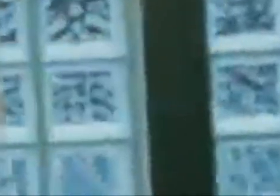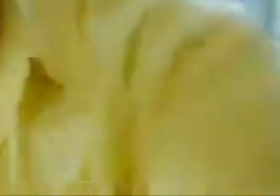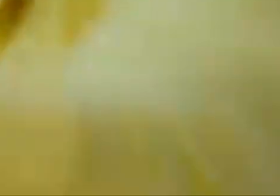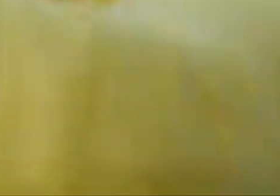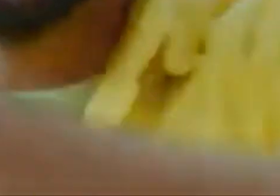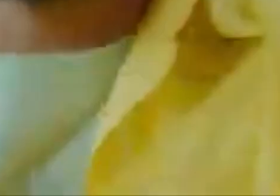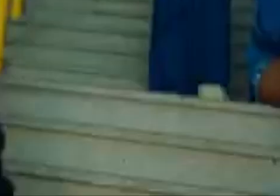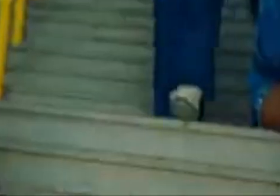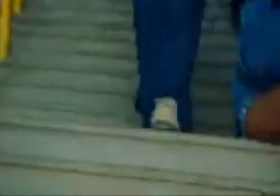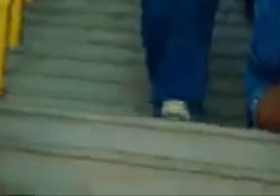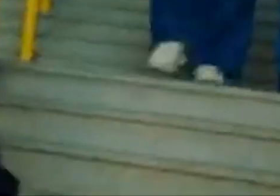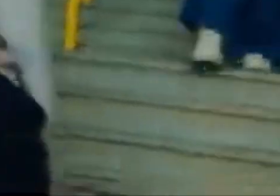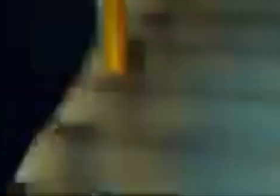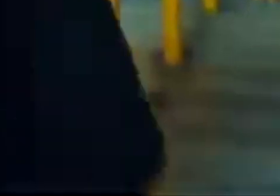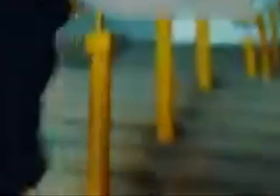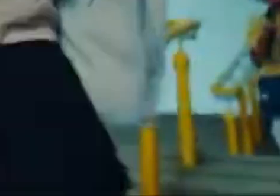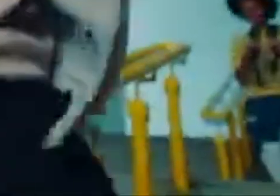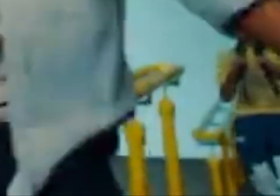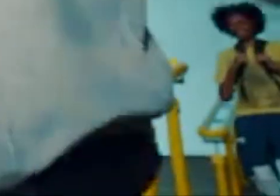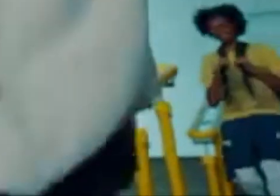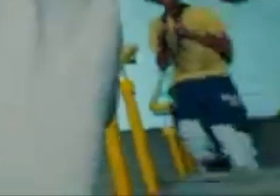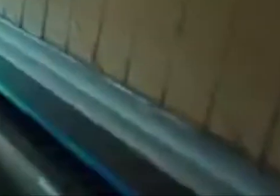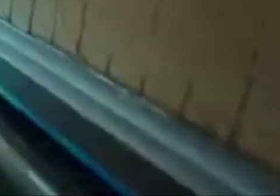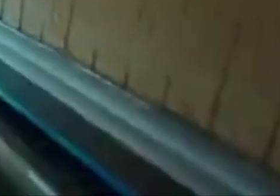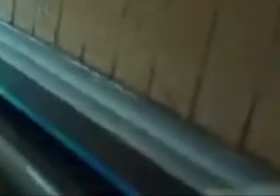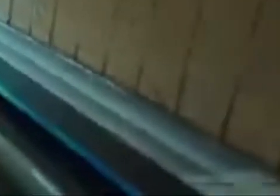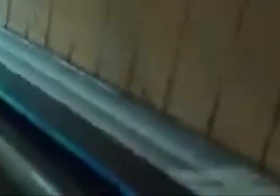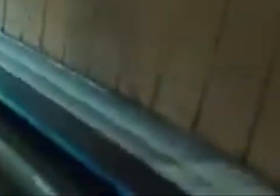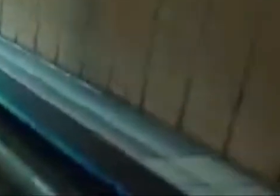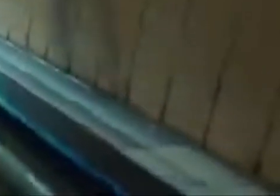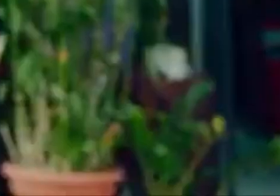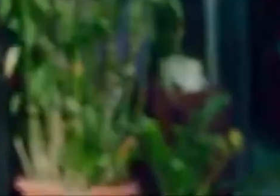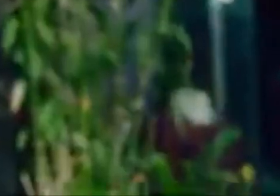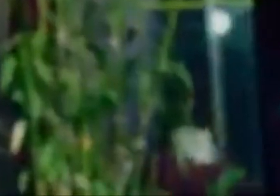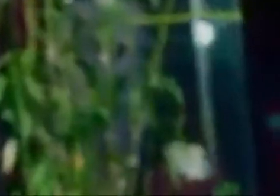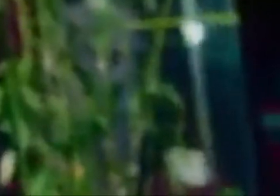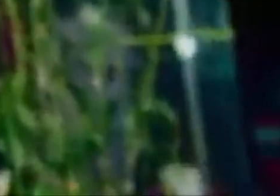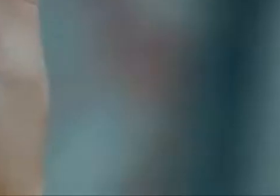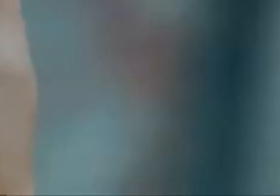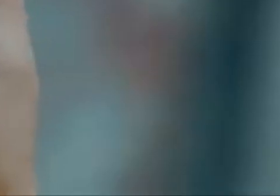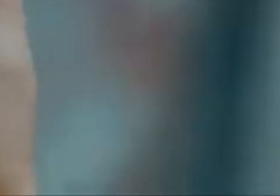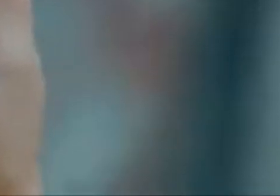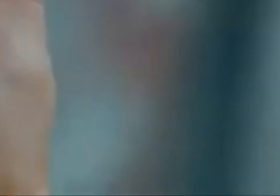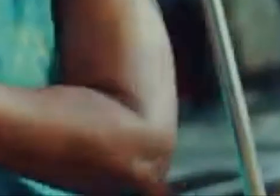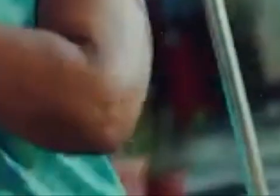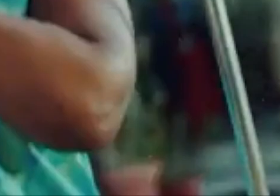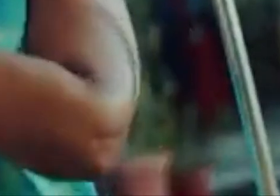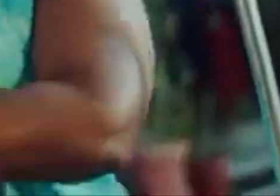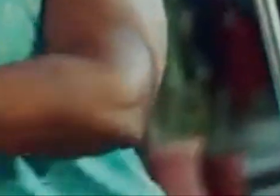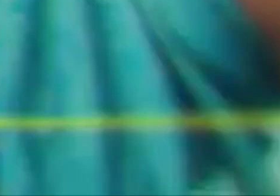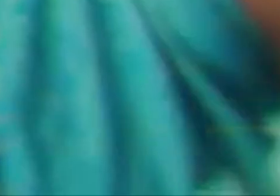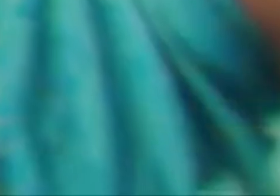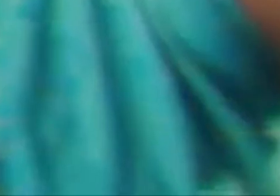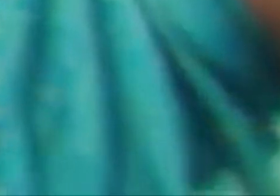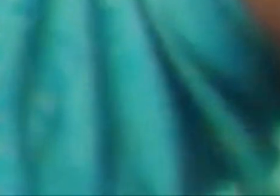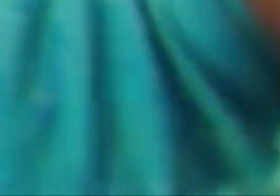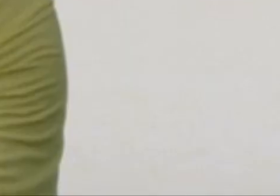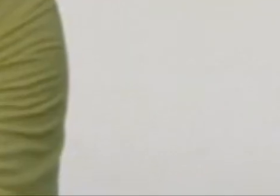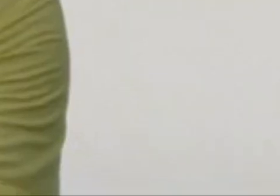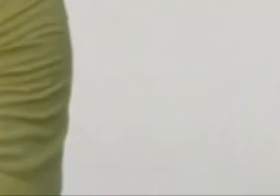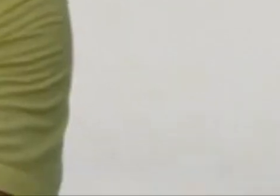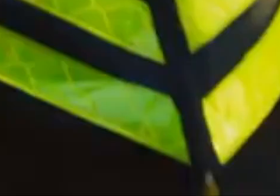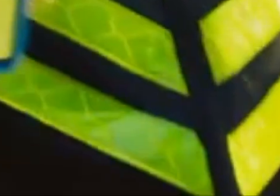boleto atrasado e Desenrola Desenrola Desenrola vai no s dobem